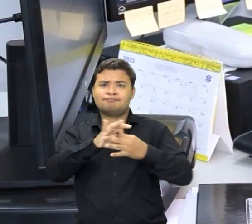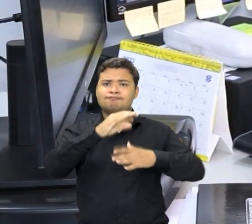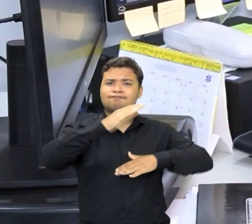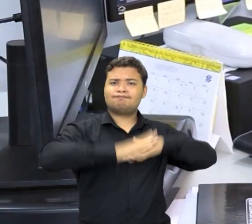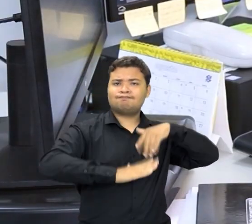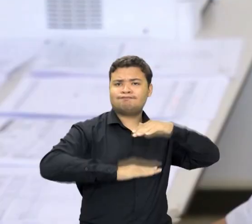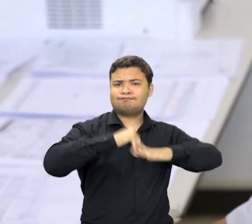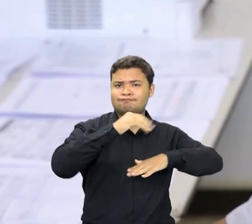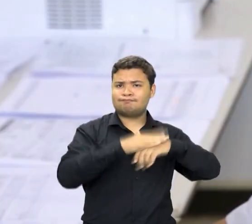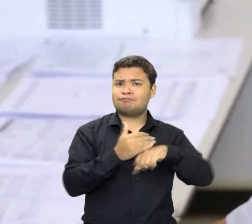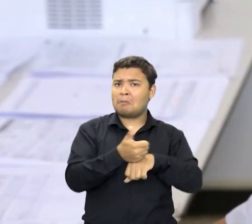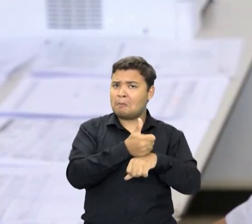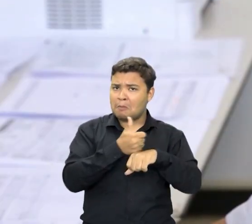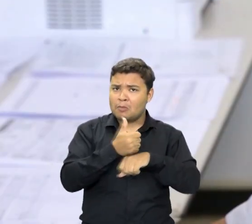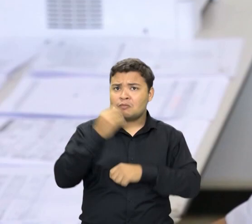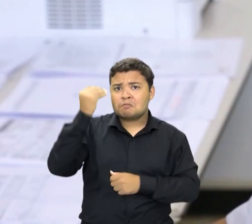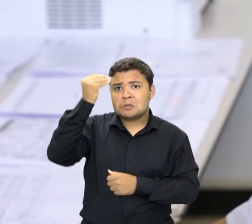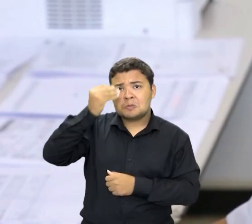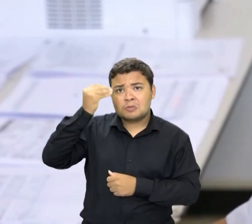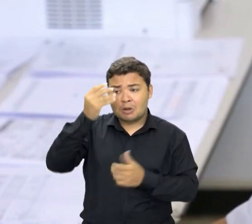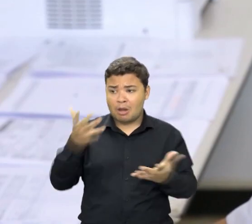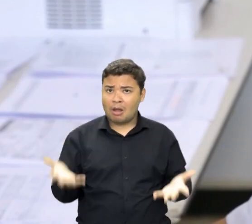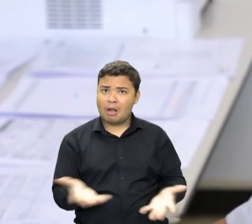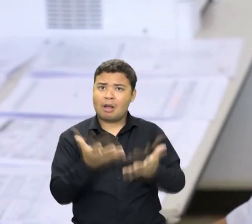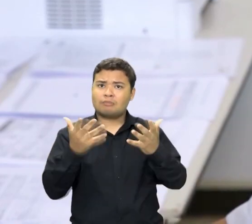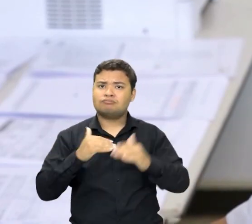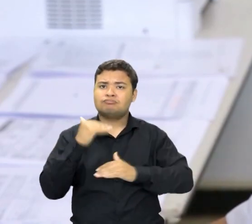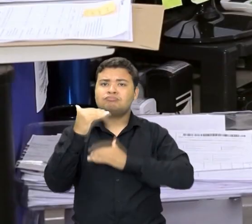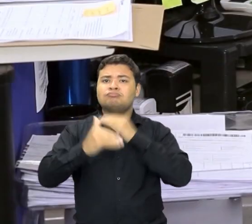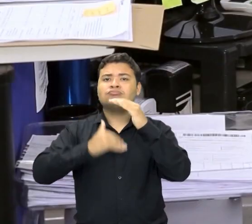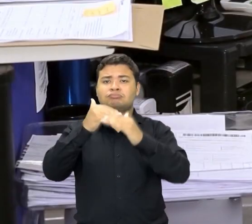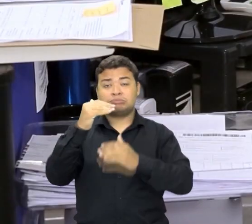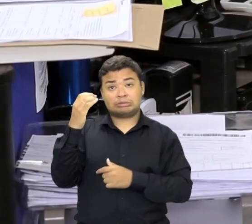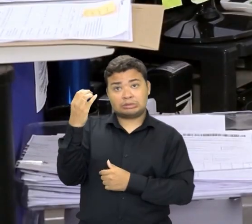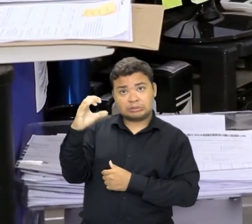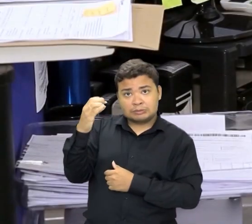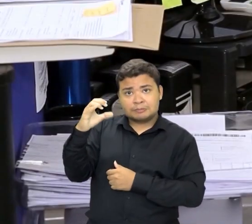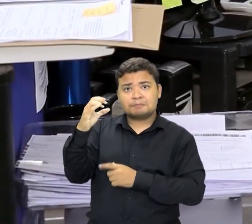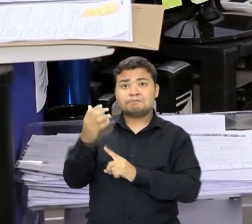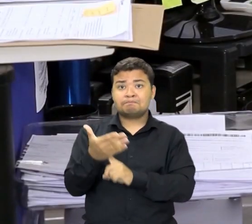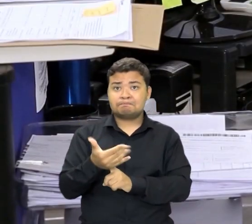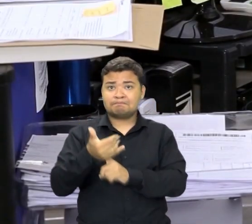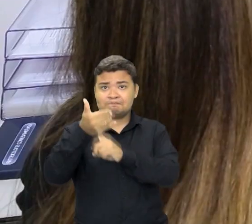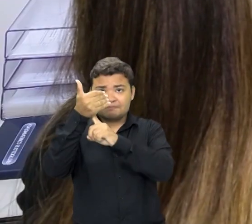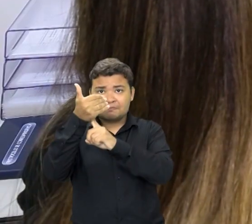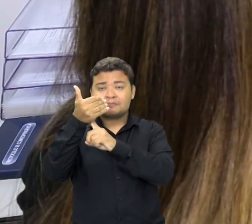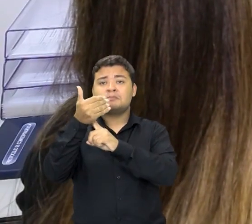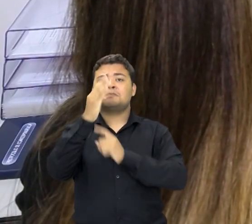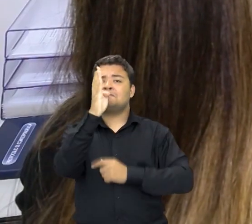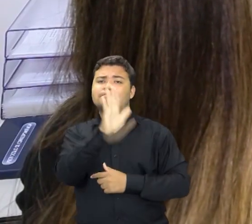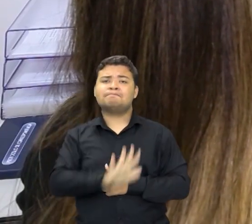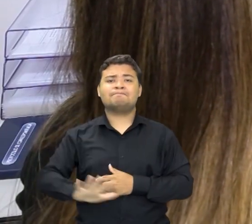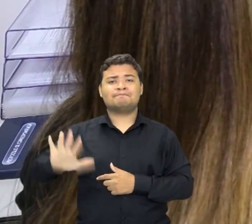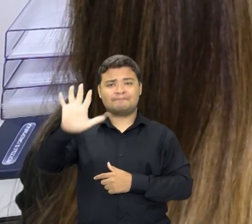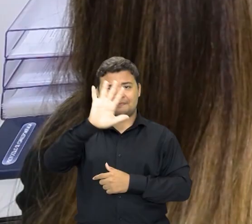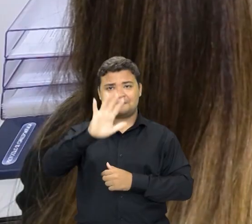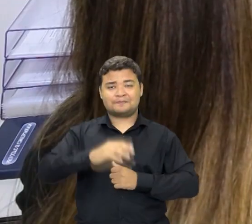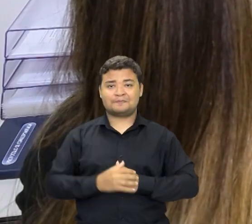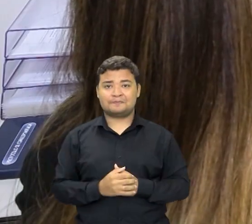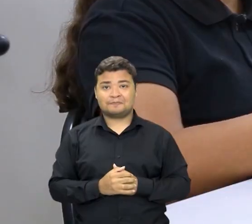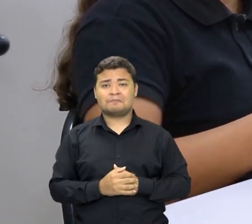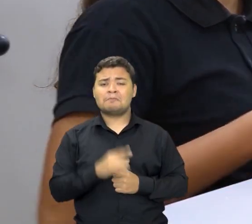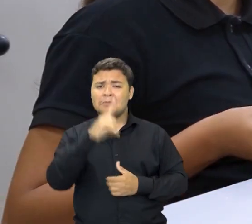um verdadeiro escritório de negócios em apoio à Universidade Federal de Goiás e outras instituições científicas